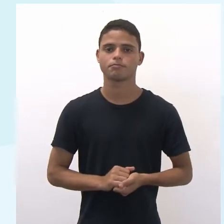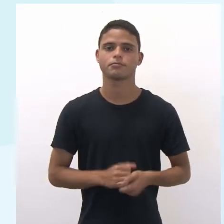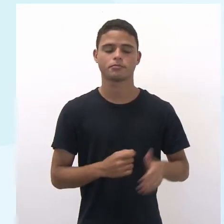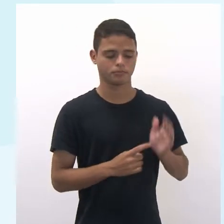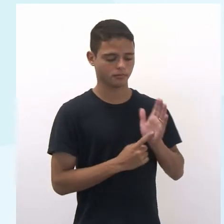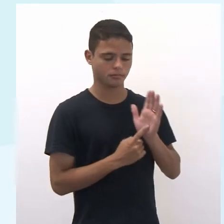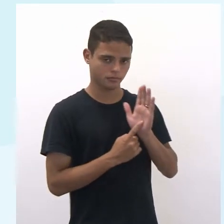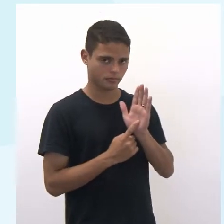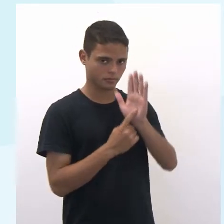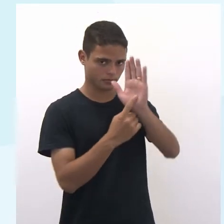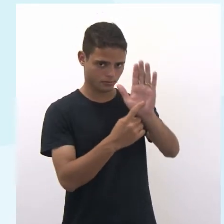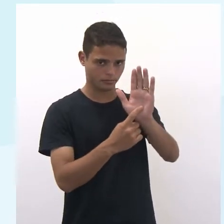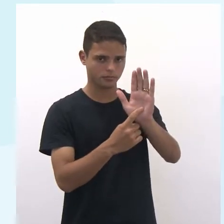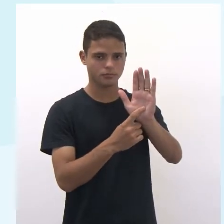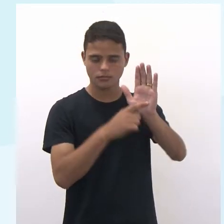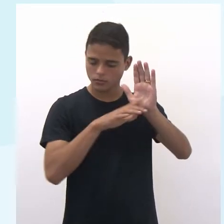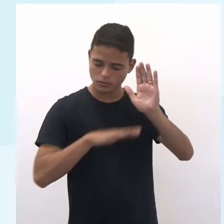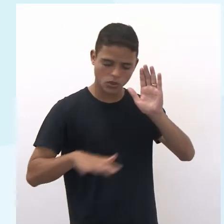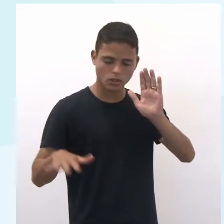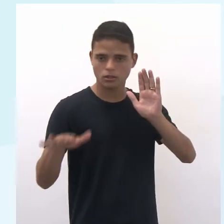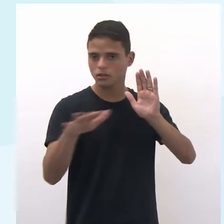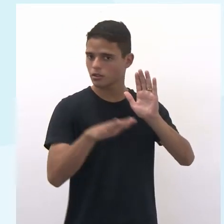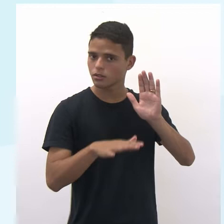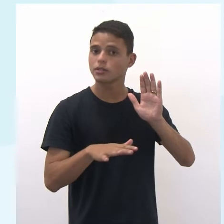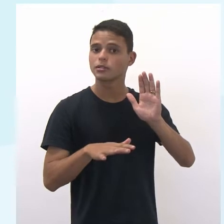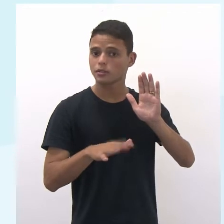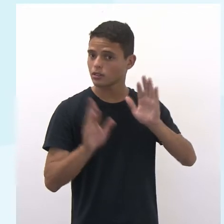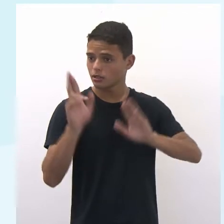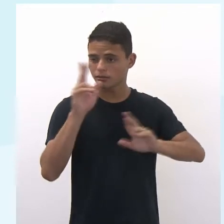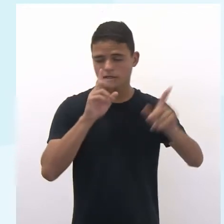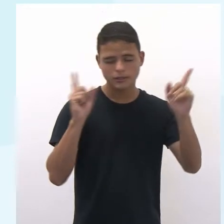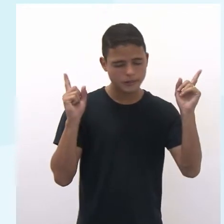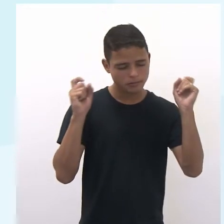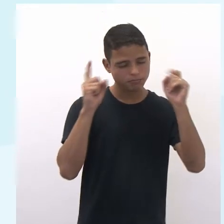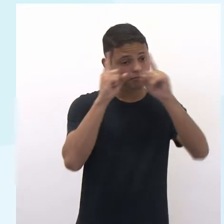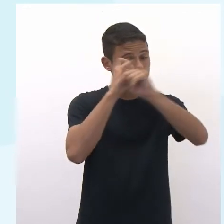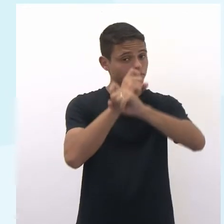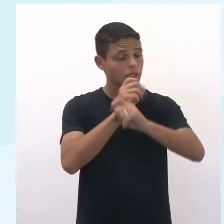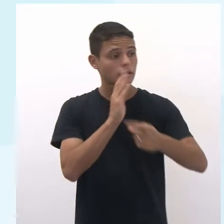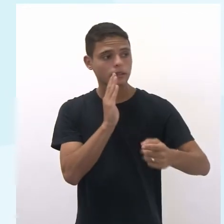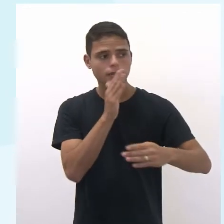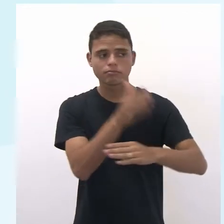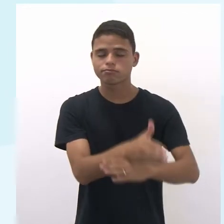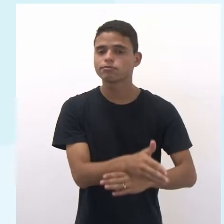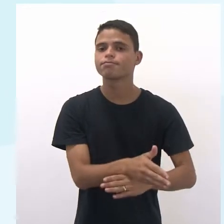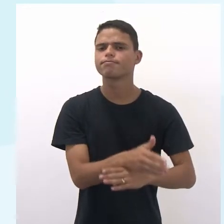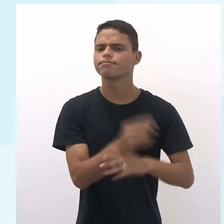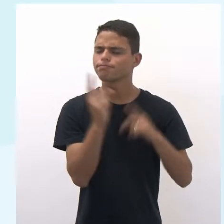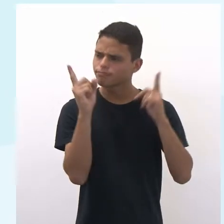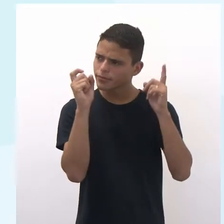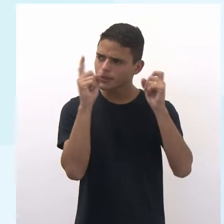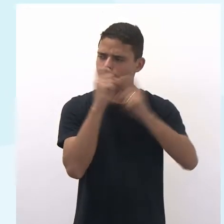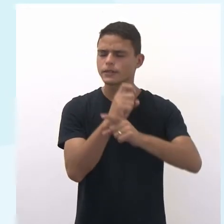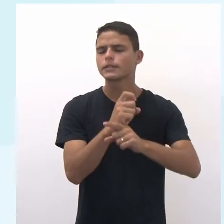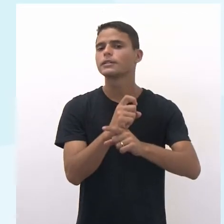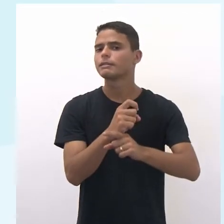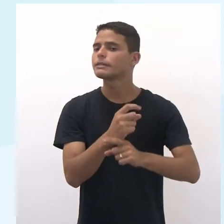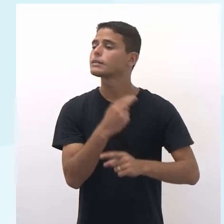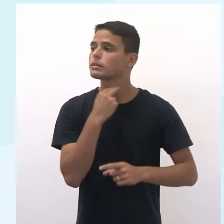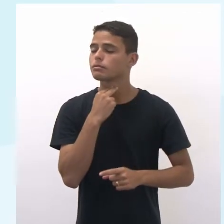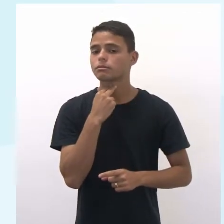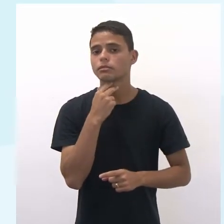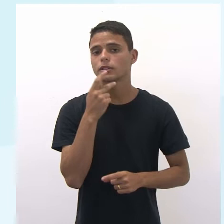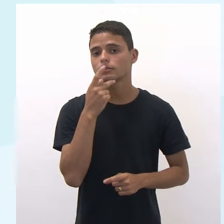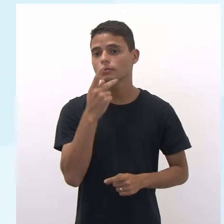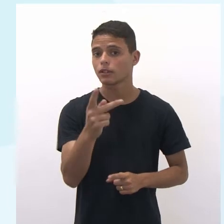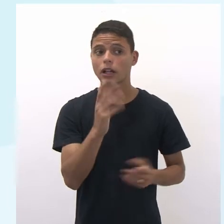aqui todas as nossas divergências, todas as nossas dificuldades, o acesso, que a gente não pode deixar de falar, o